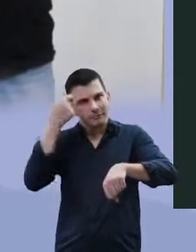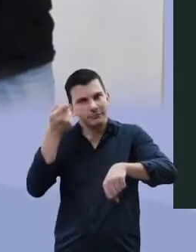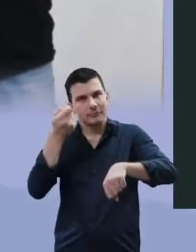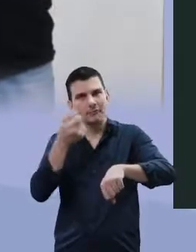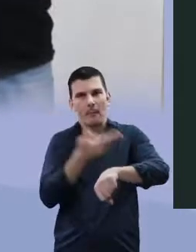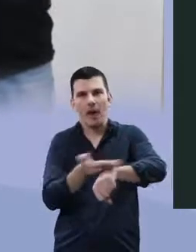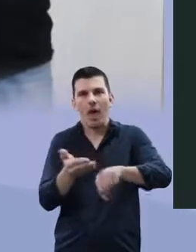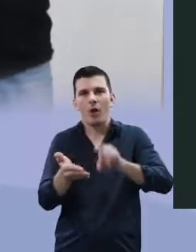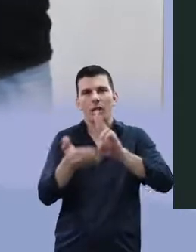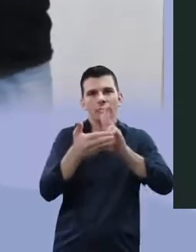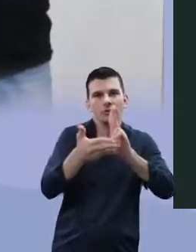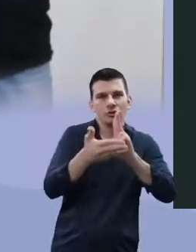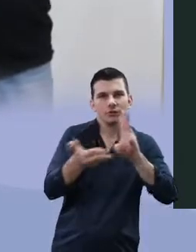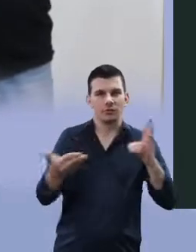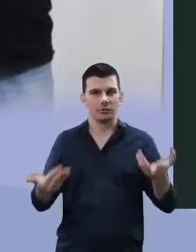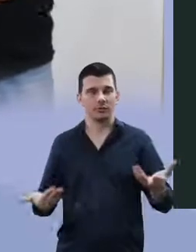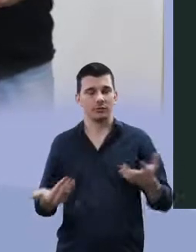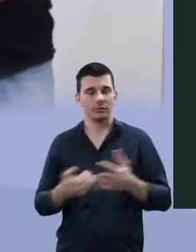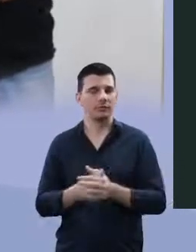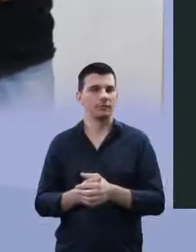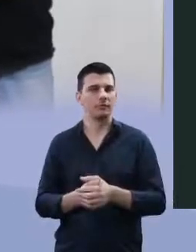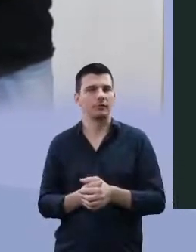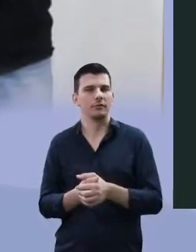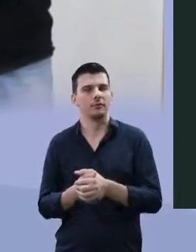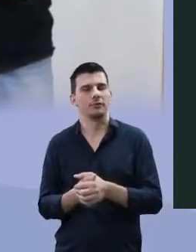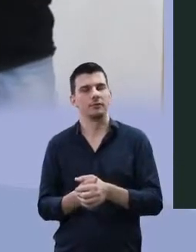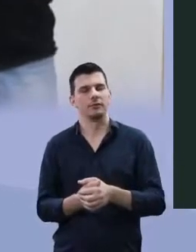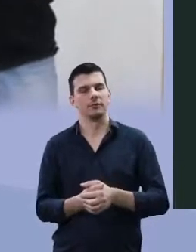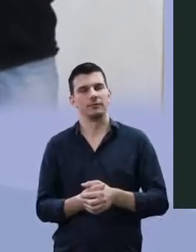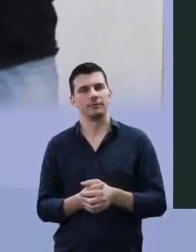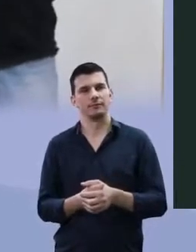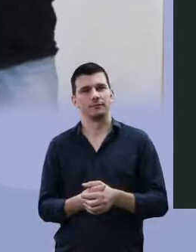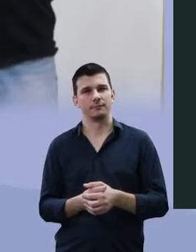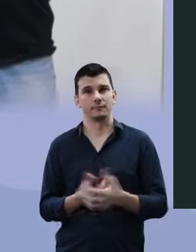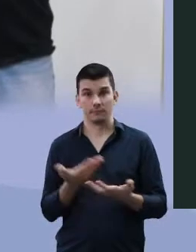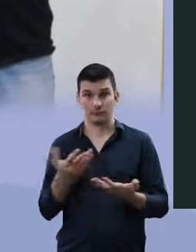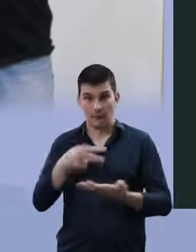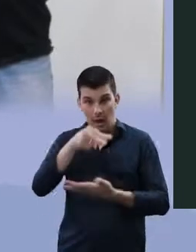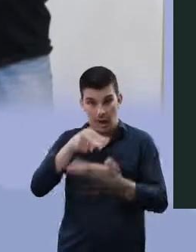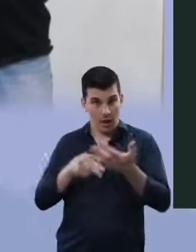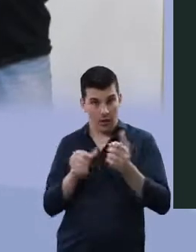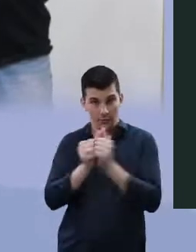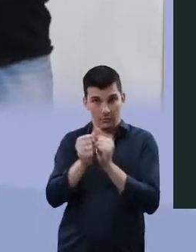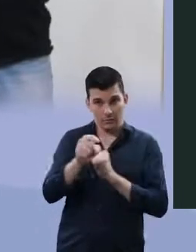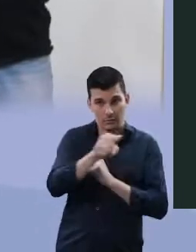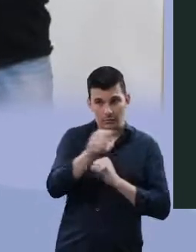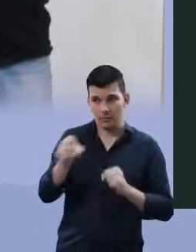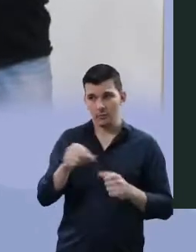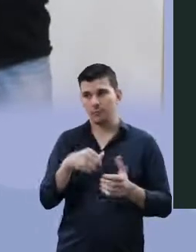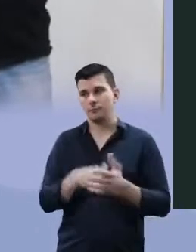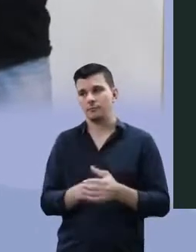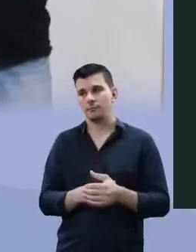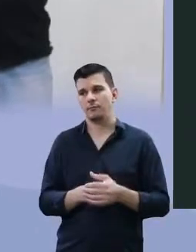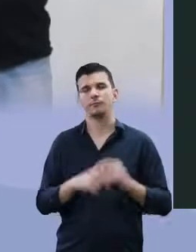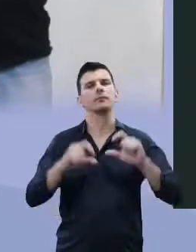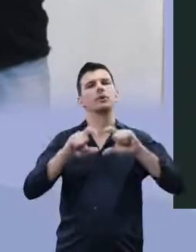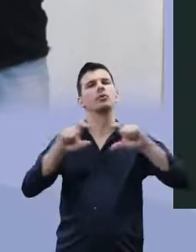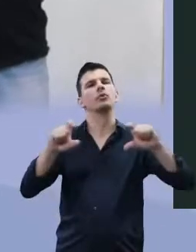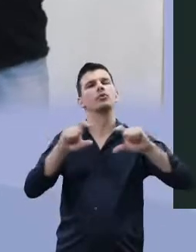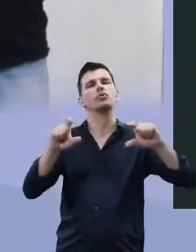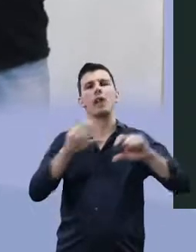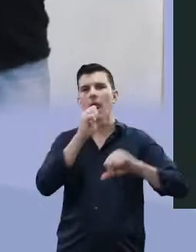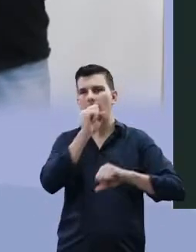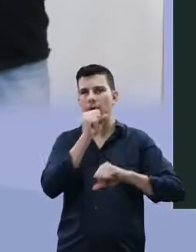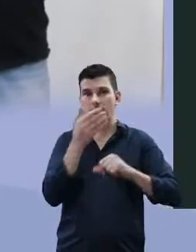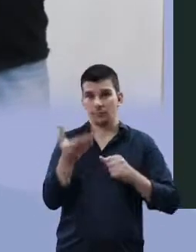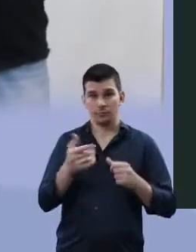né? Então, essa coisa está colocada assim. E aí, eu até quero ler com vocês o